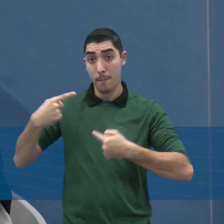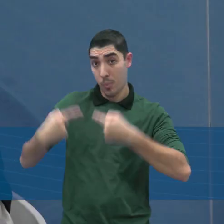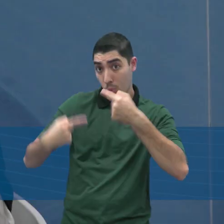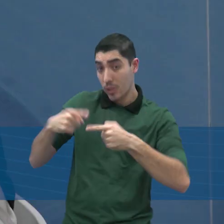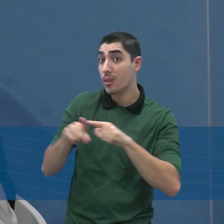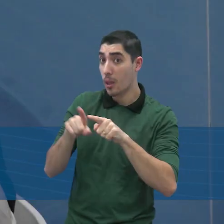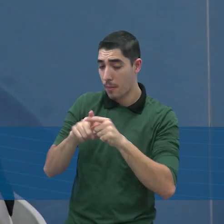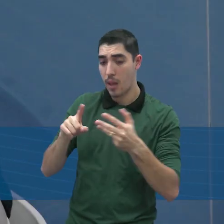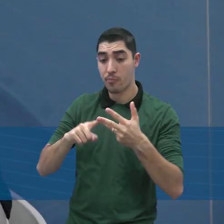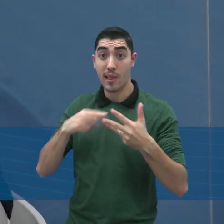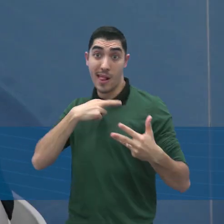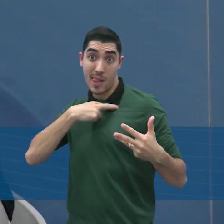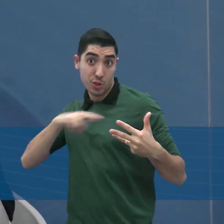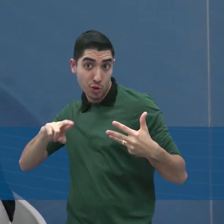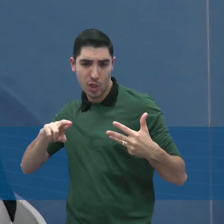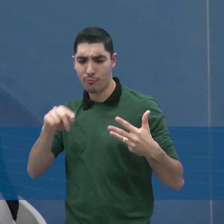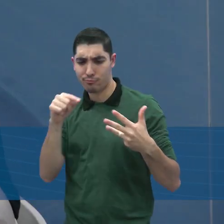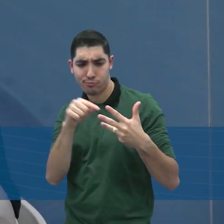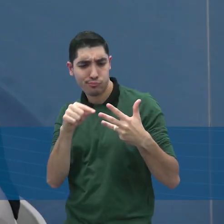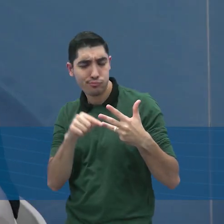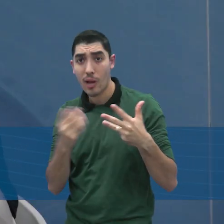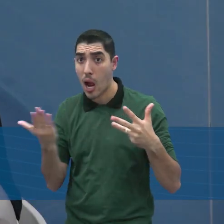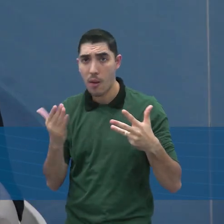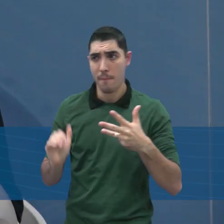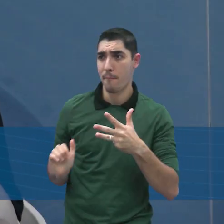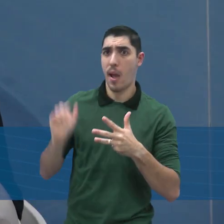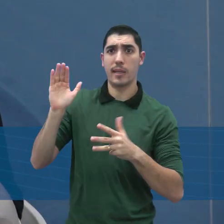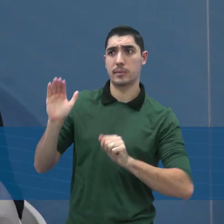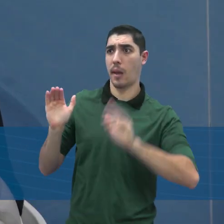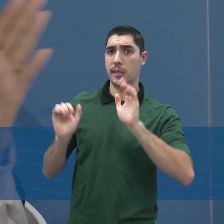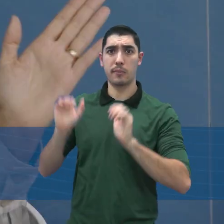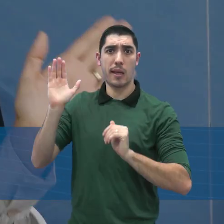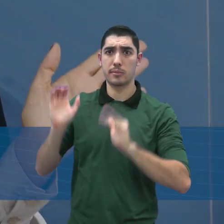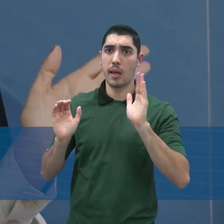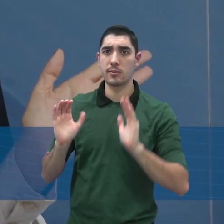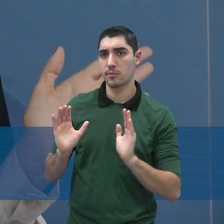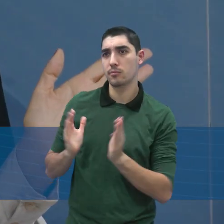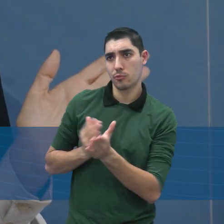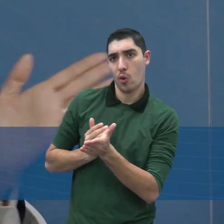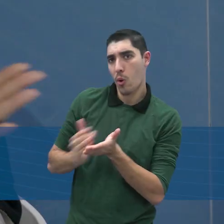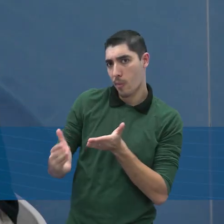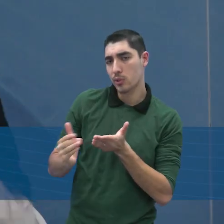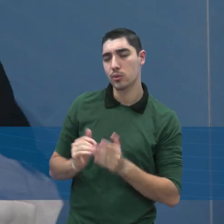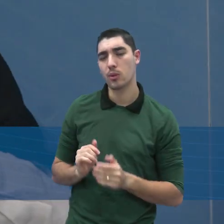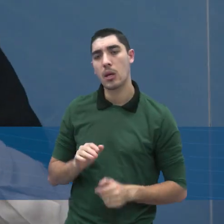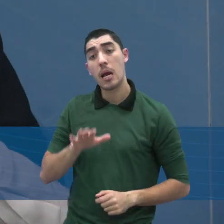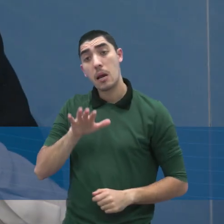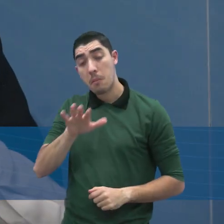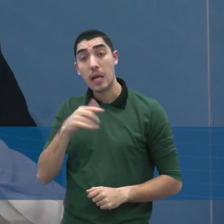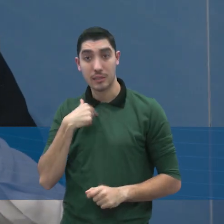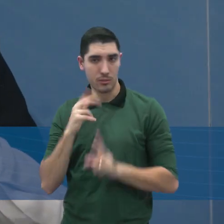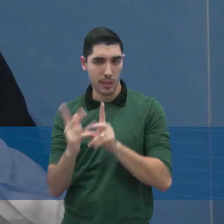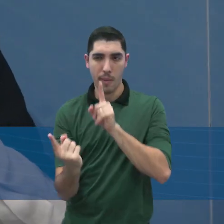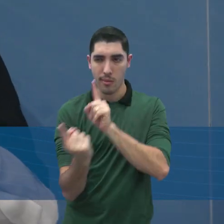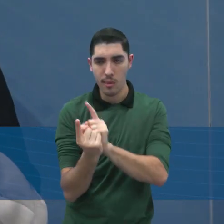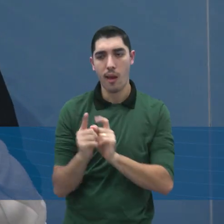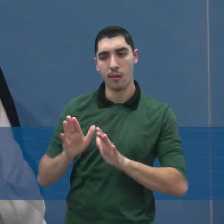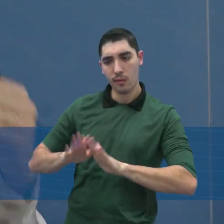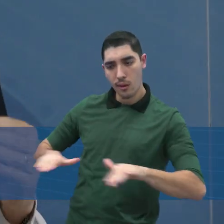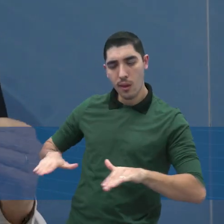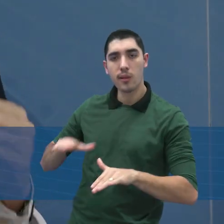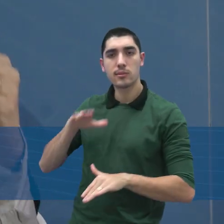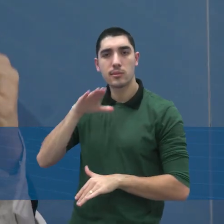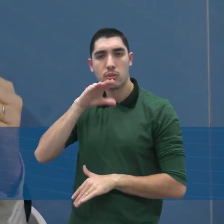E nessa faixa etária da adolescência, nas crianças eu não vejo isso. Eu vejo